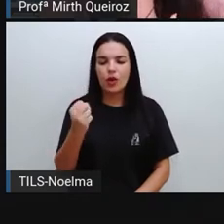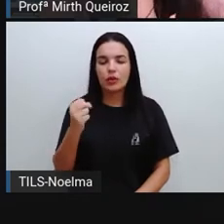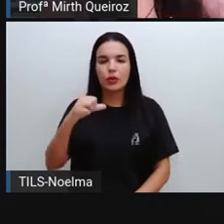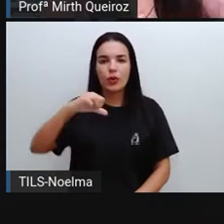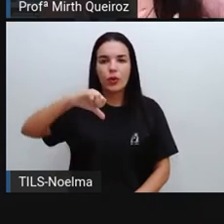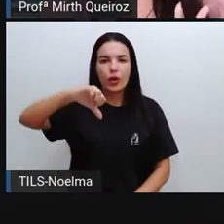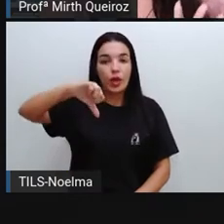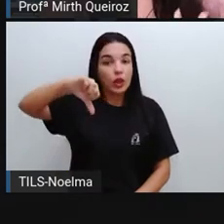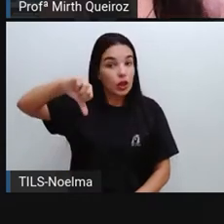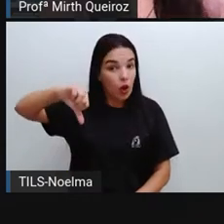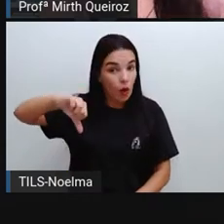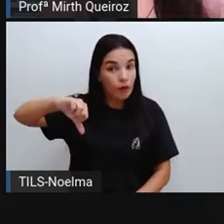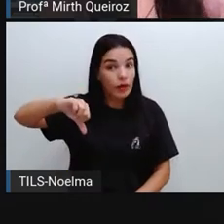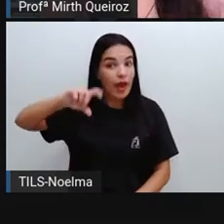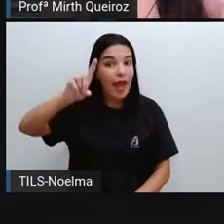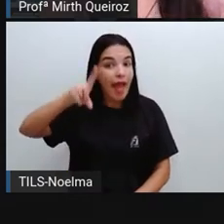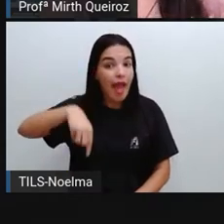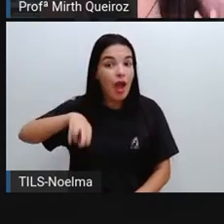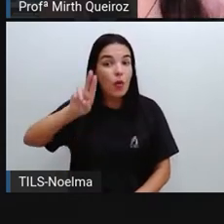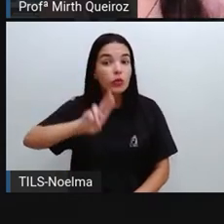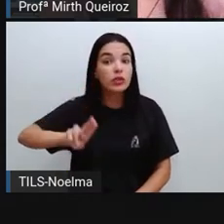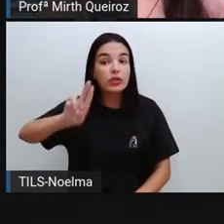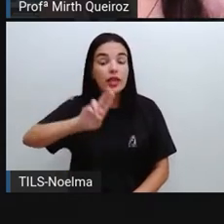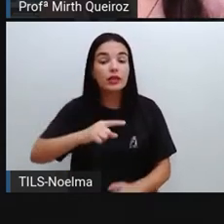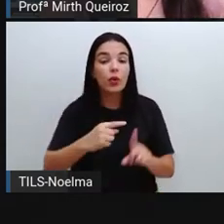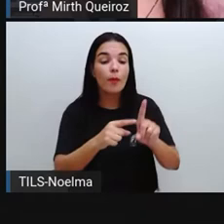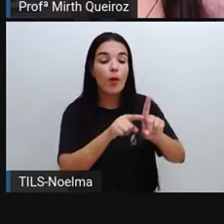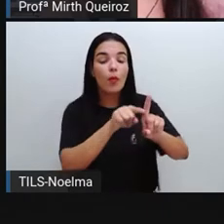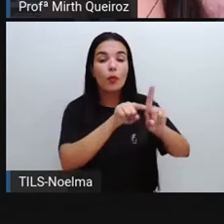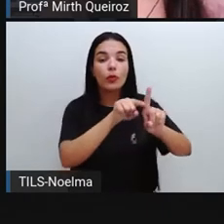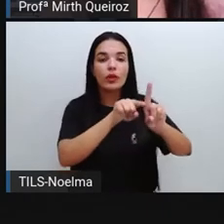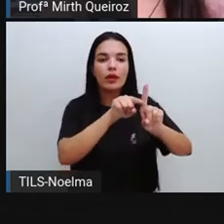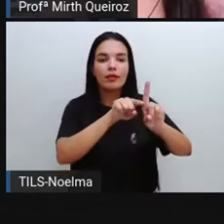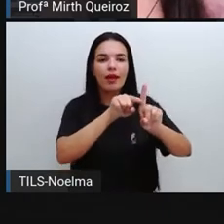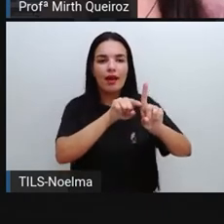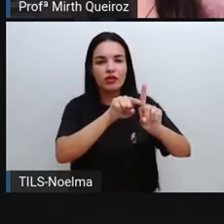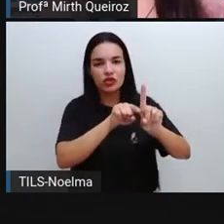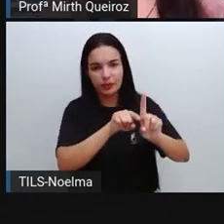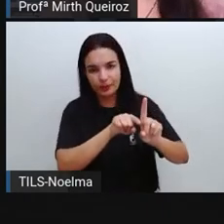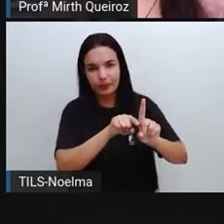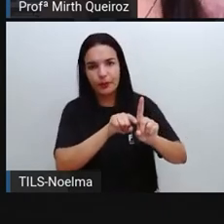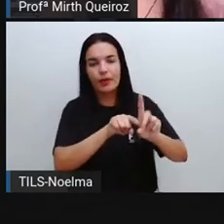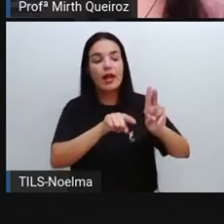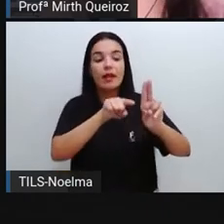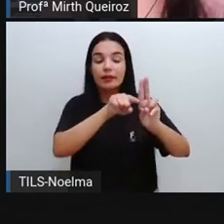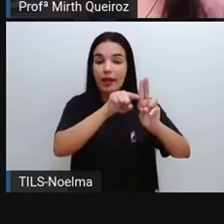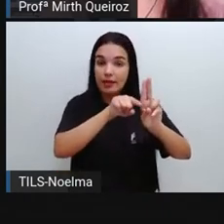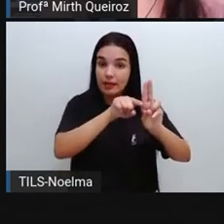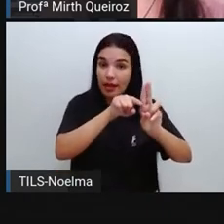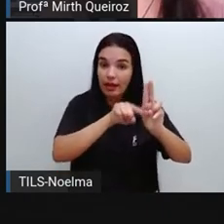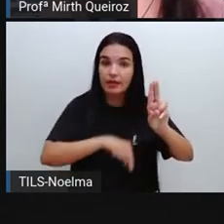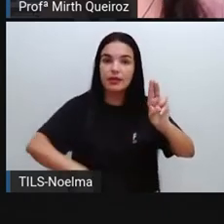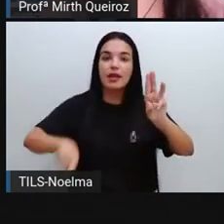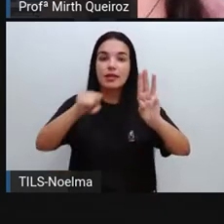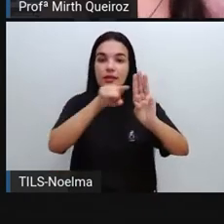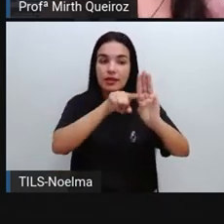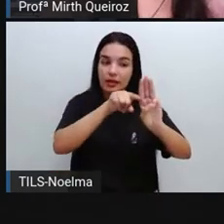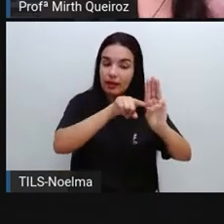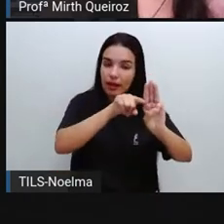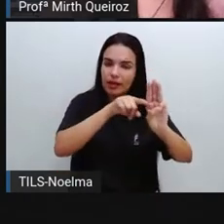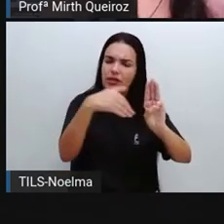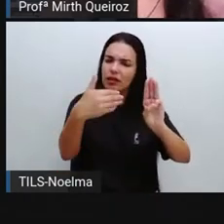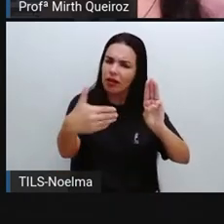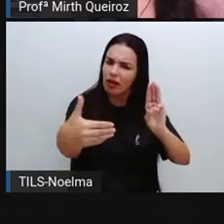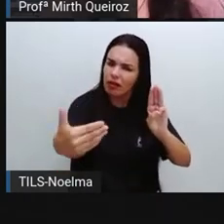8 9 vão ser utilizados para contar as unidades as dezenas